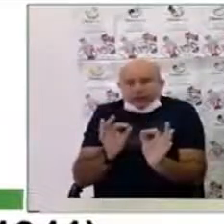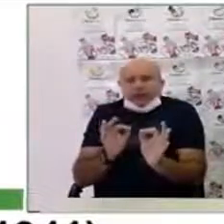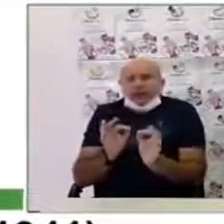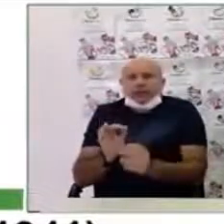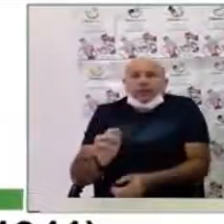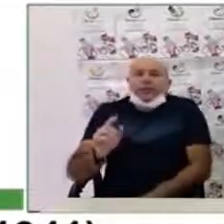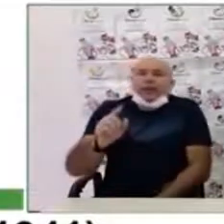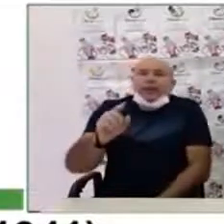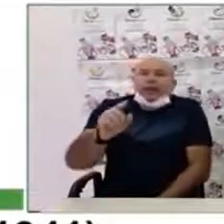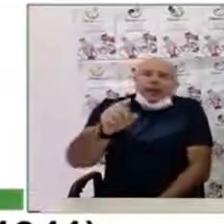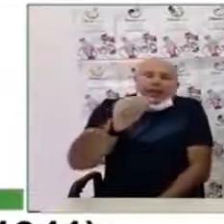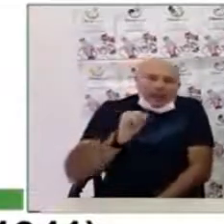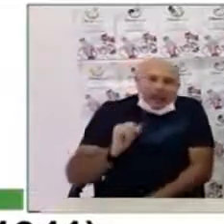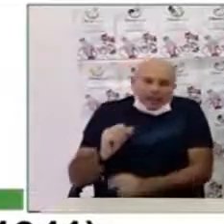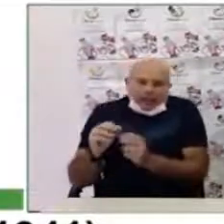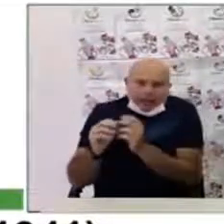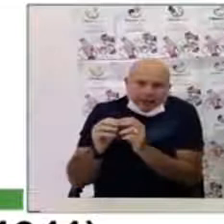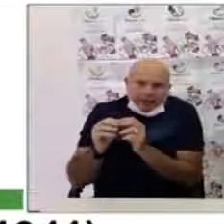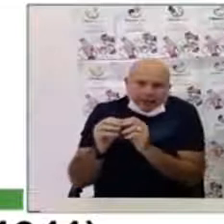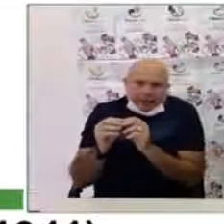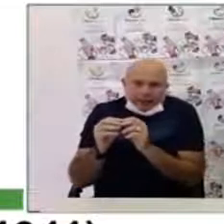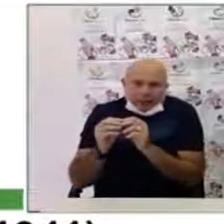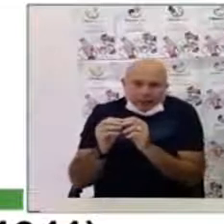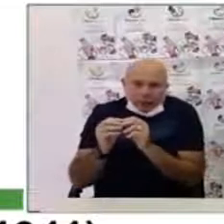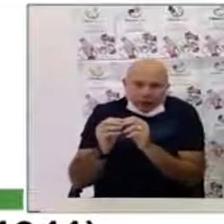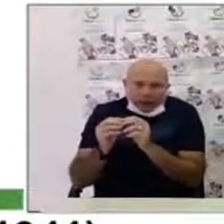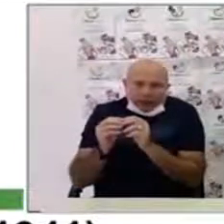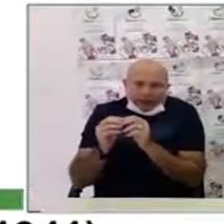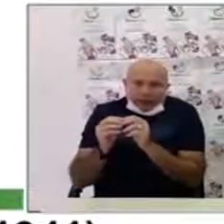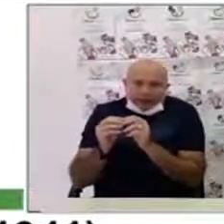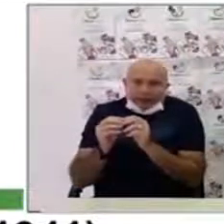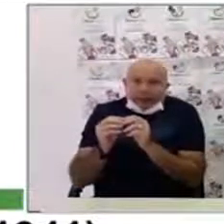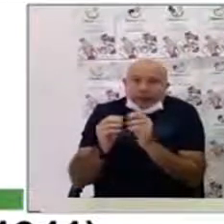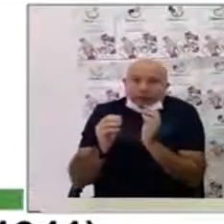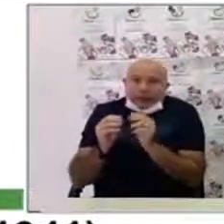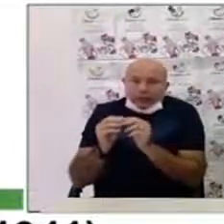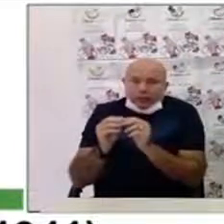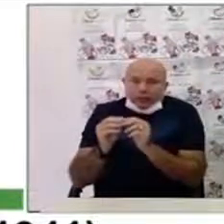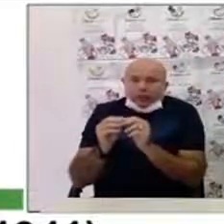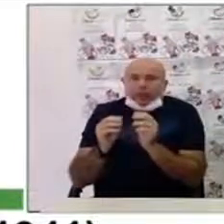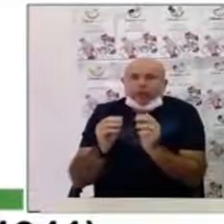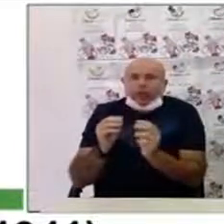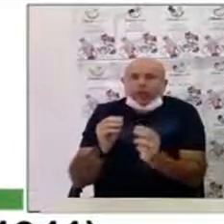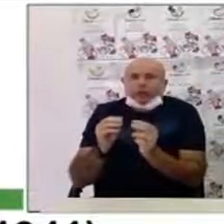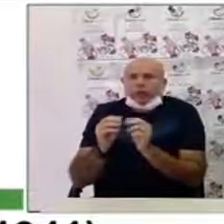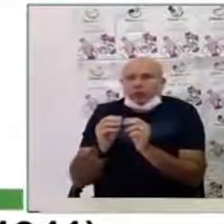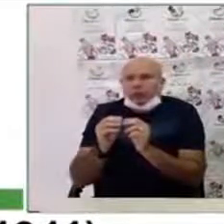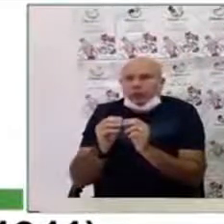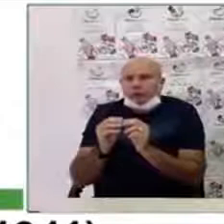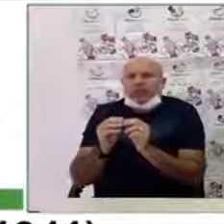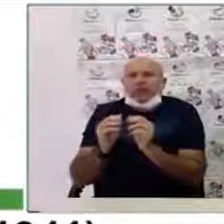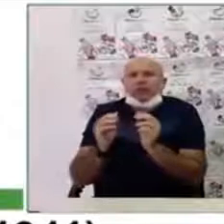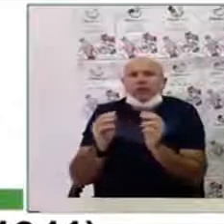de vocês também. Essa placa aí é uma placa finíssima de ouro, como tem na legenda. Então pensa comigo, tanto Dalton como